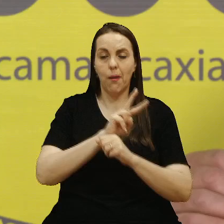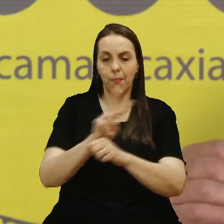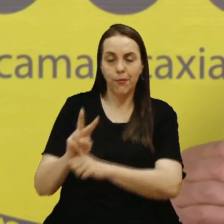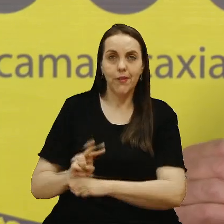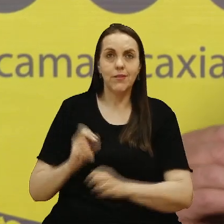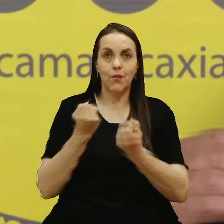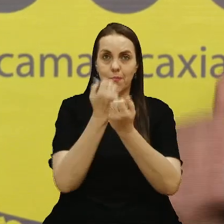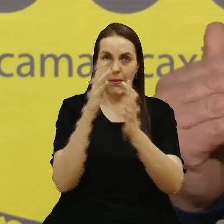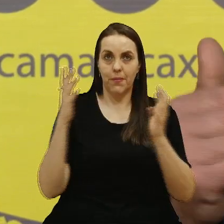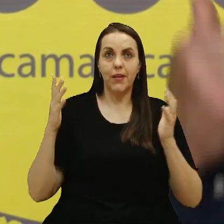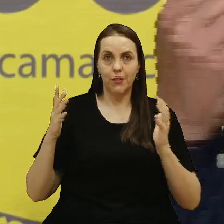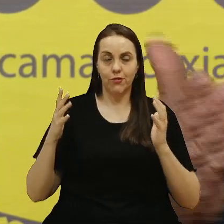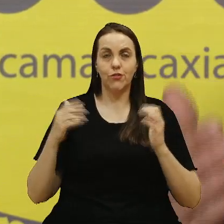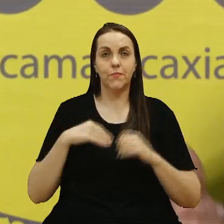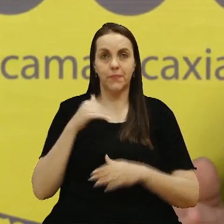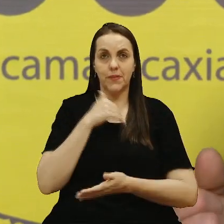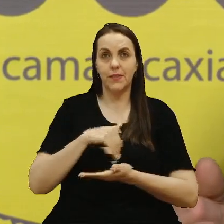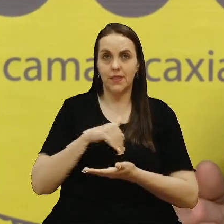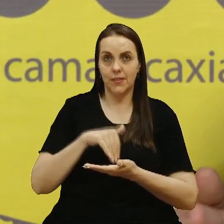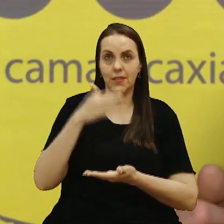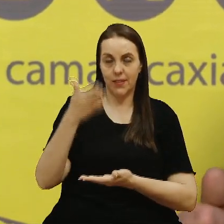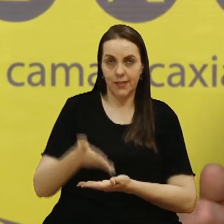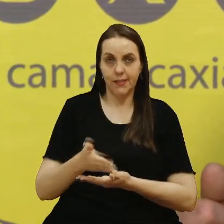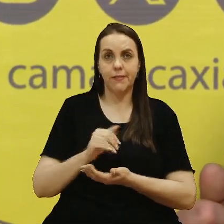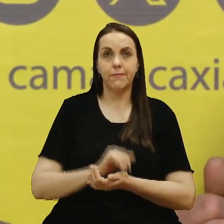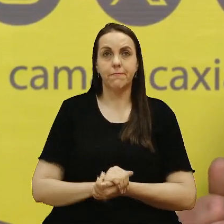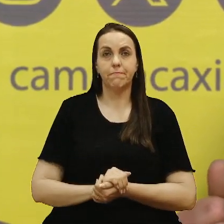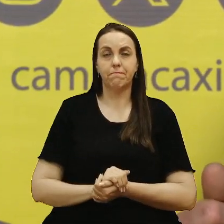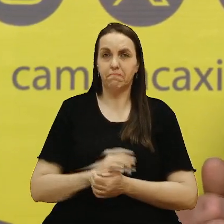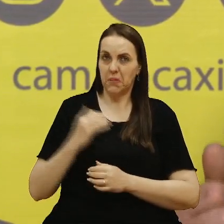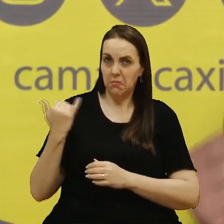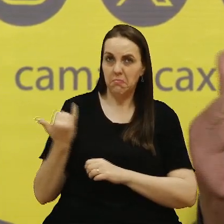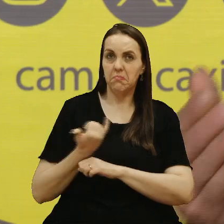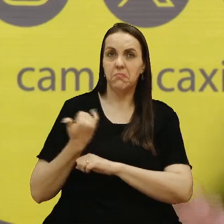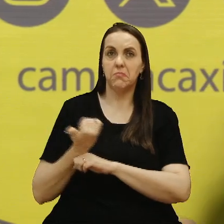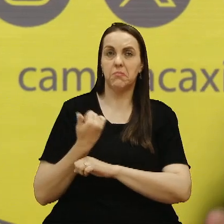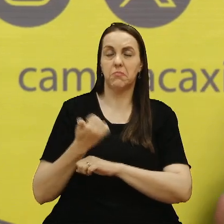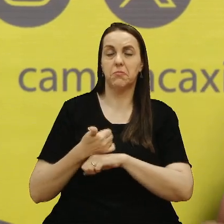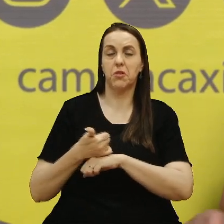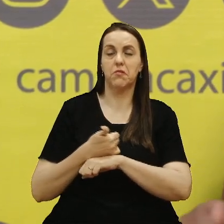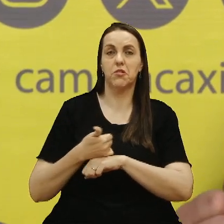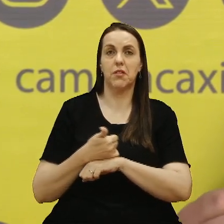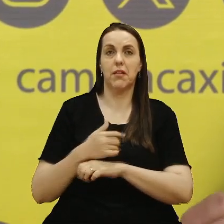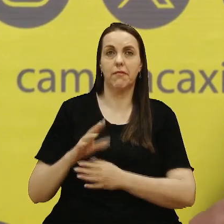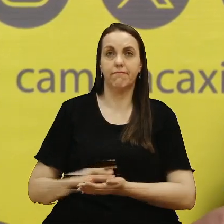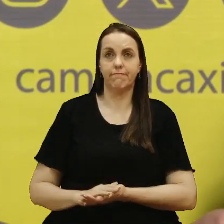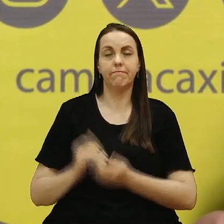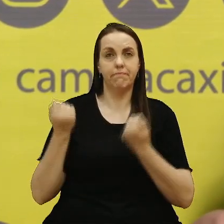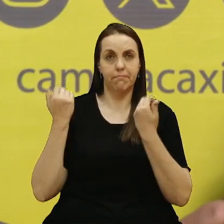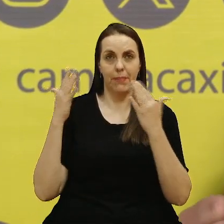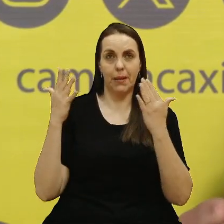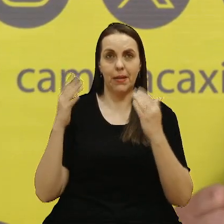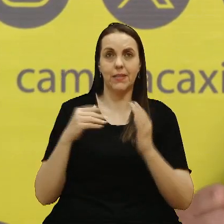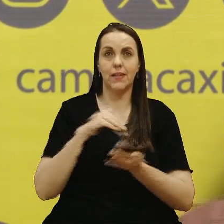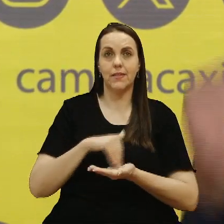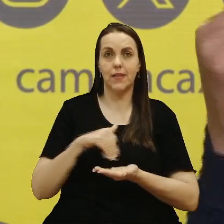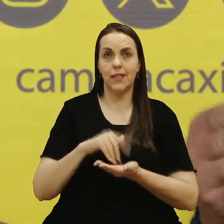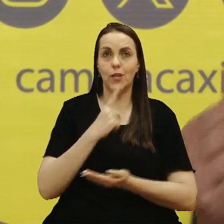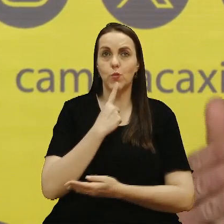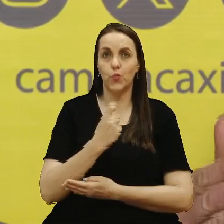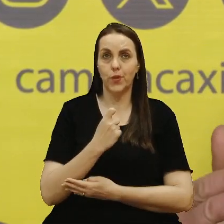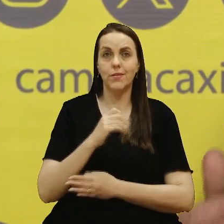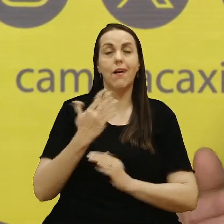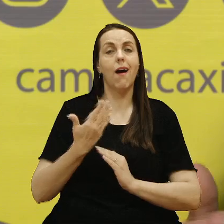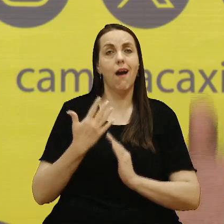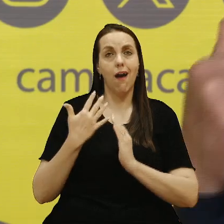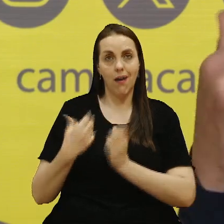ambiente, né? E o secretário, muito profissional, tenho que parabenizar aqui o secretário João Wes, né? Ele